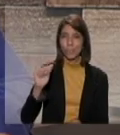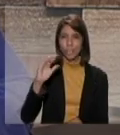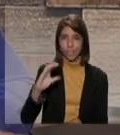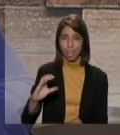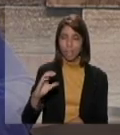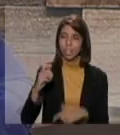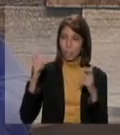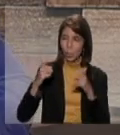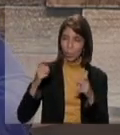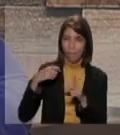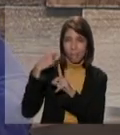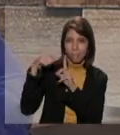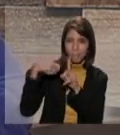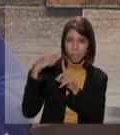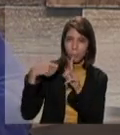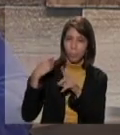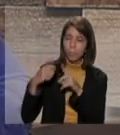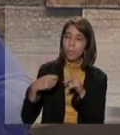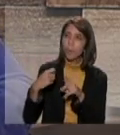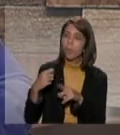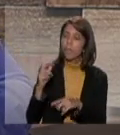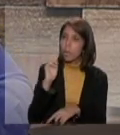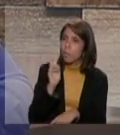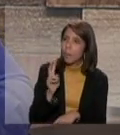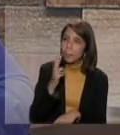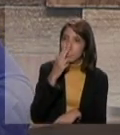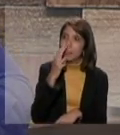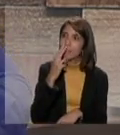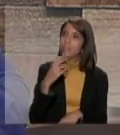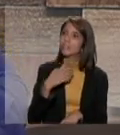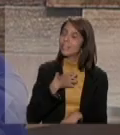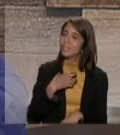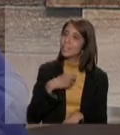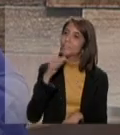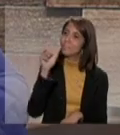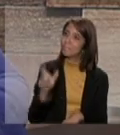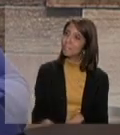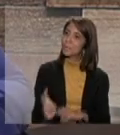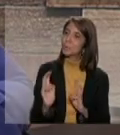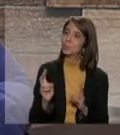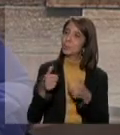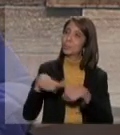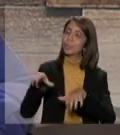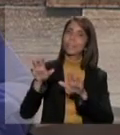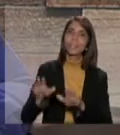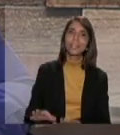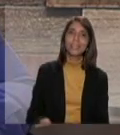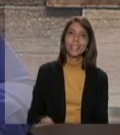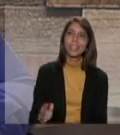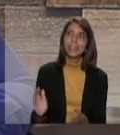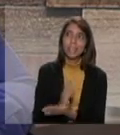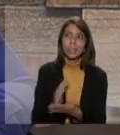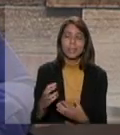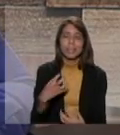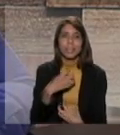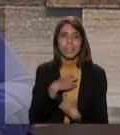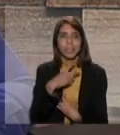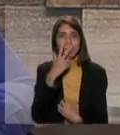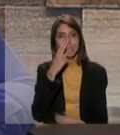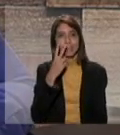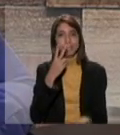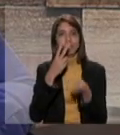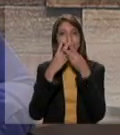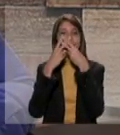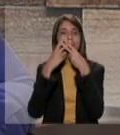na cidade cenográfica, nos lugares que eu gravei, parece que eu vejo o personagem estar lá inteiro ainda. Tem umas coisas